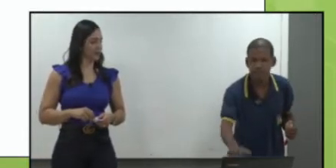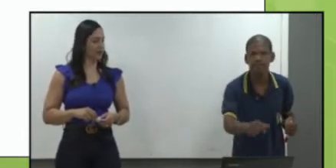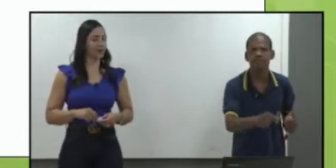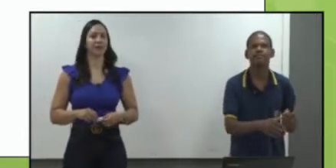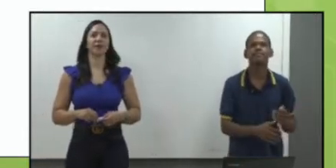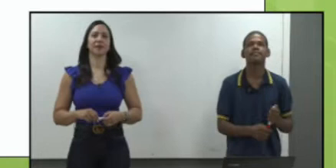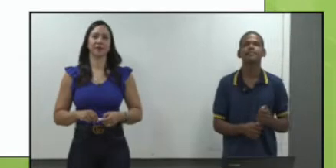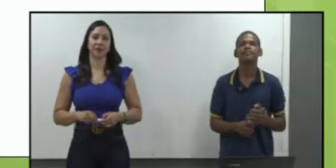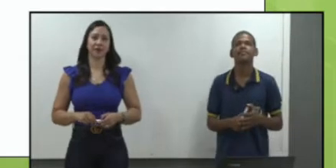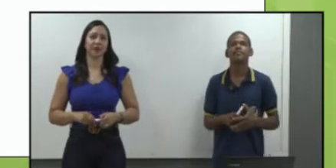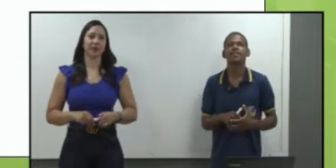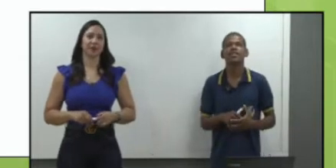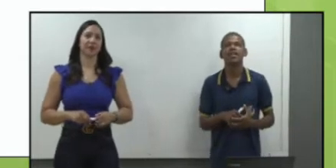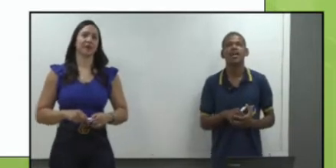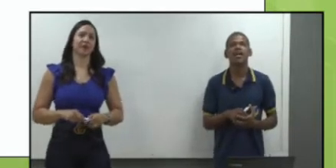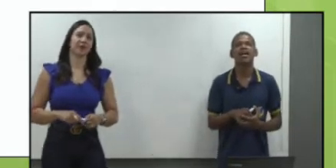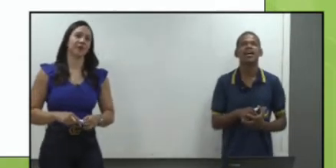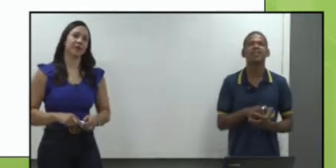lá.